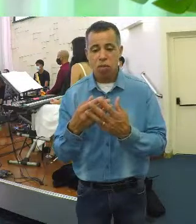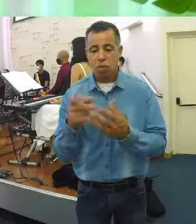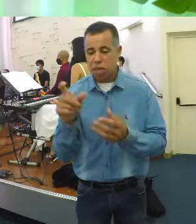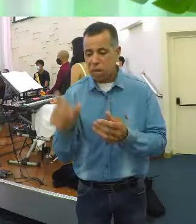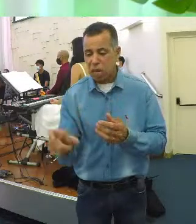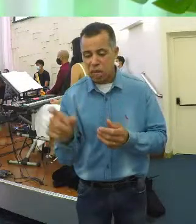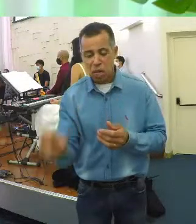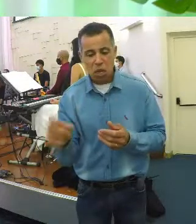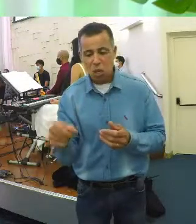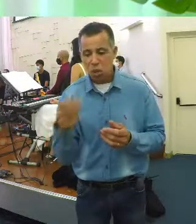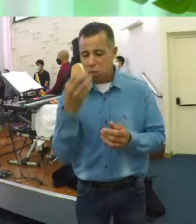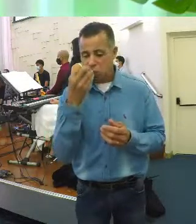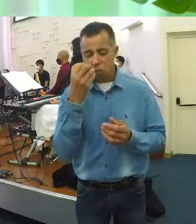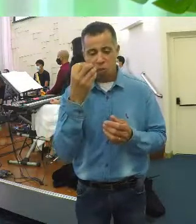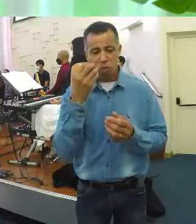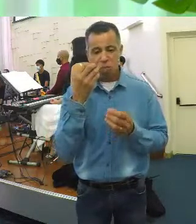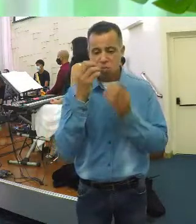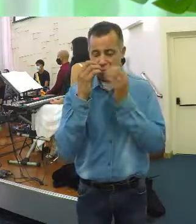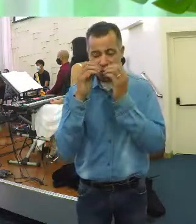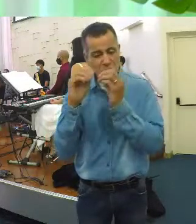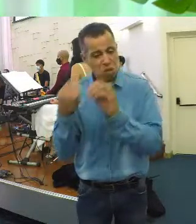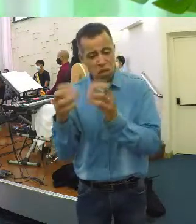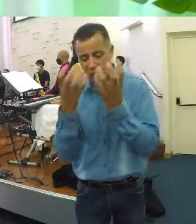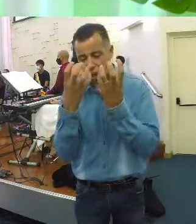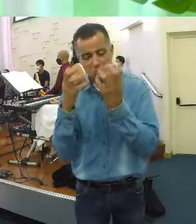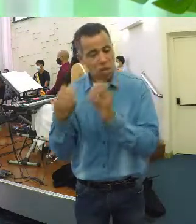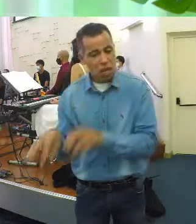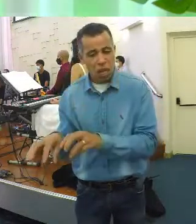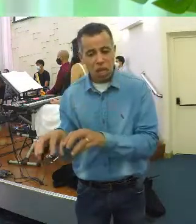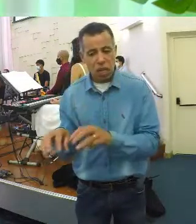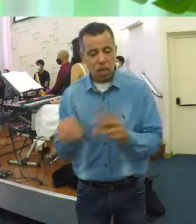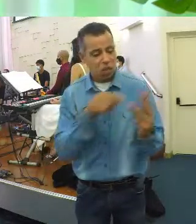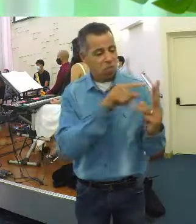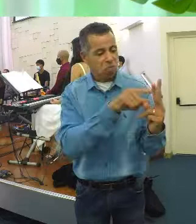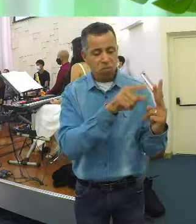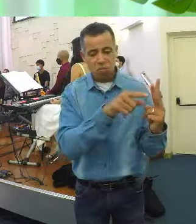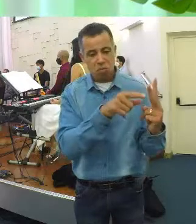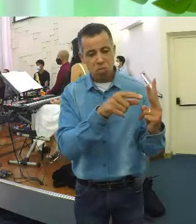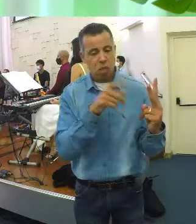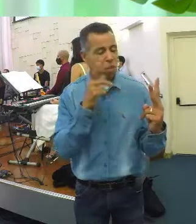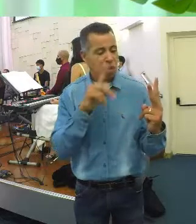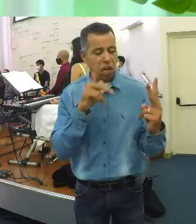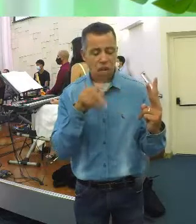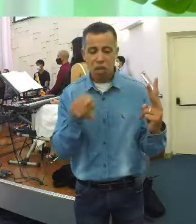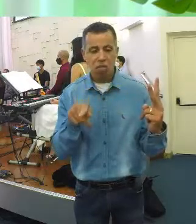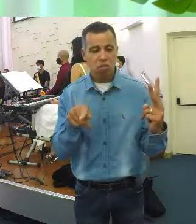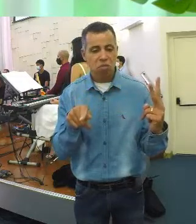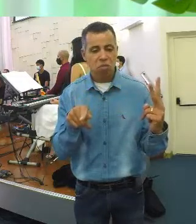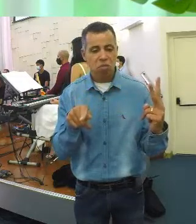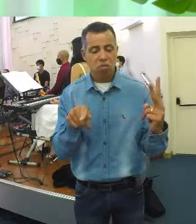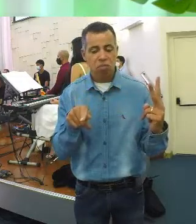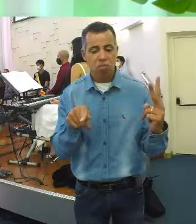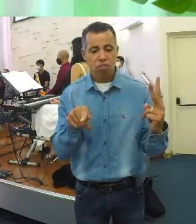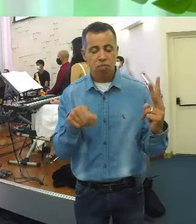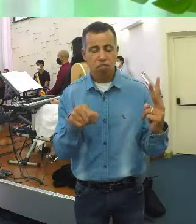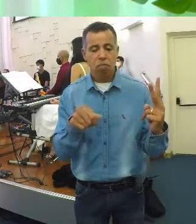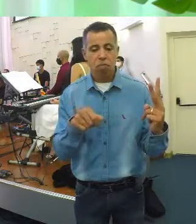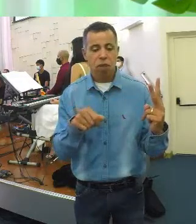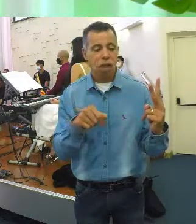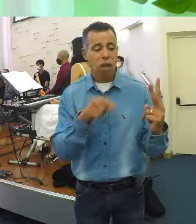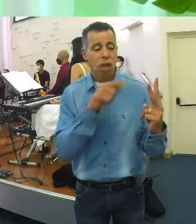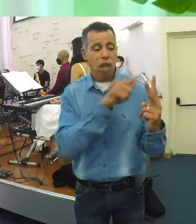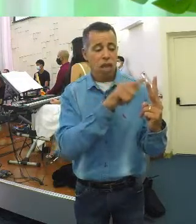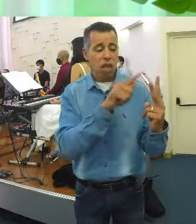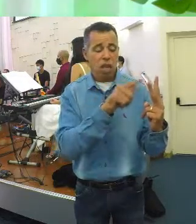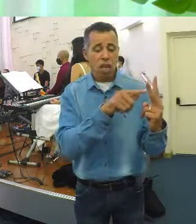uma reação de abatimento dos cristãos. Não querem nos ouvir? Não, eles dizem: o que eu tenho a